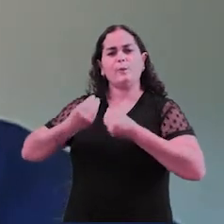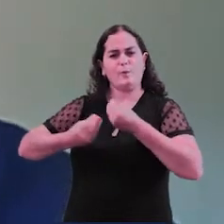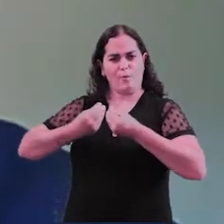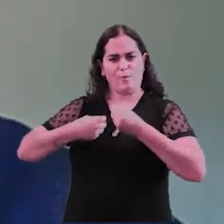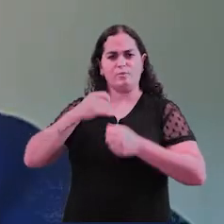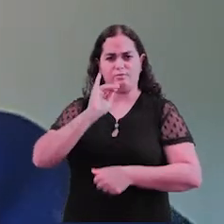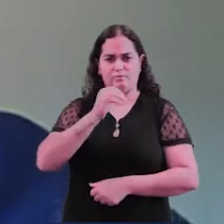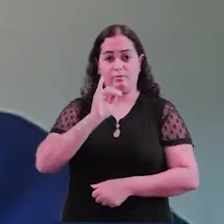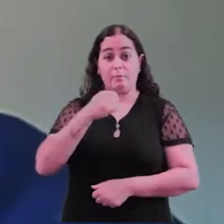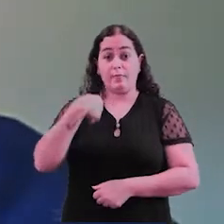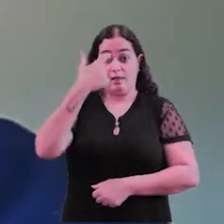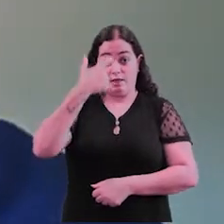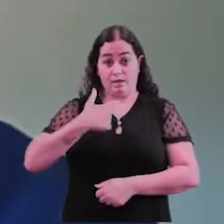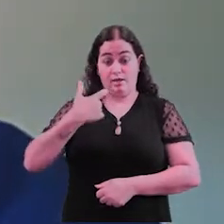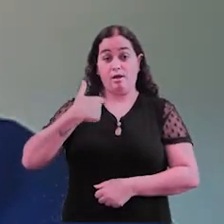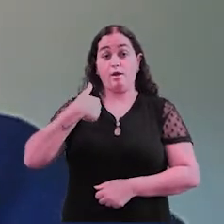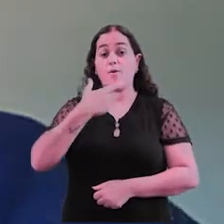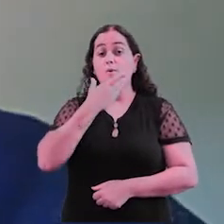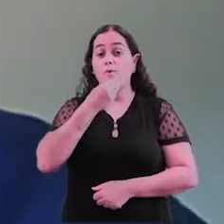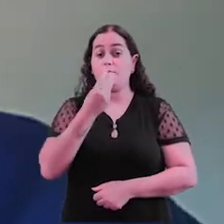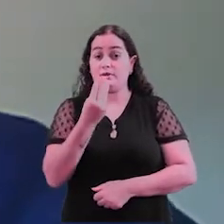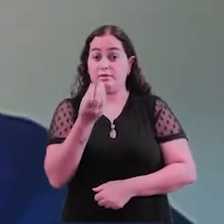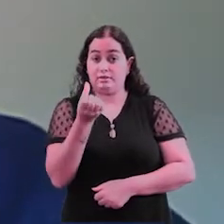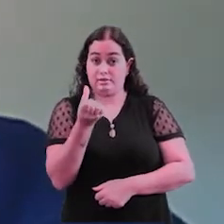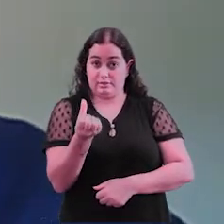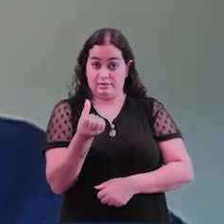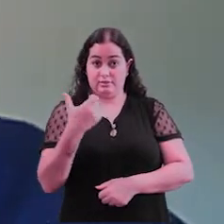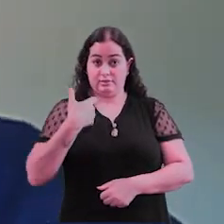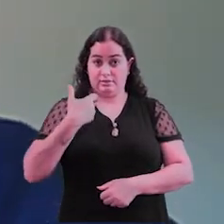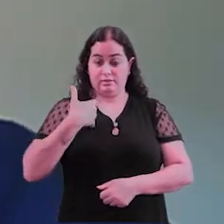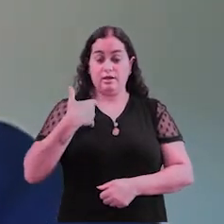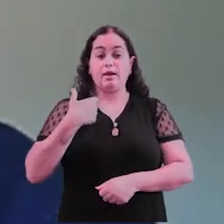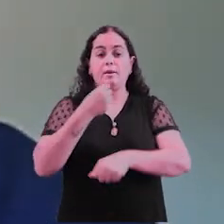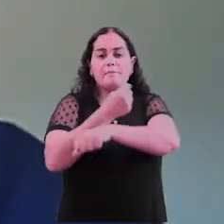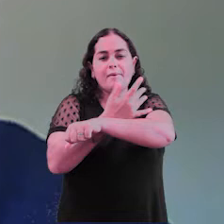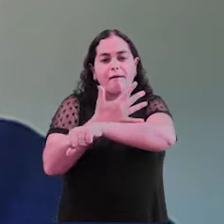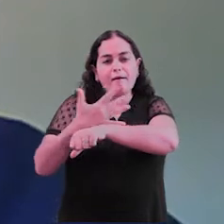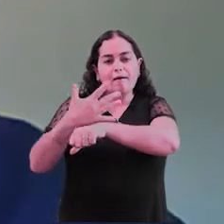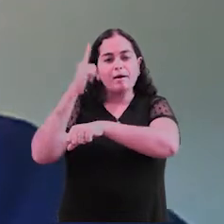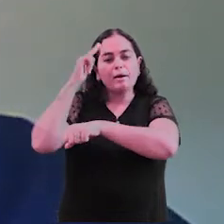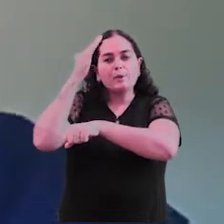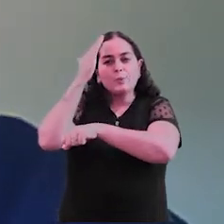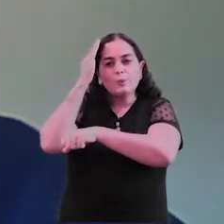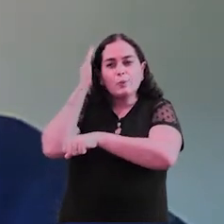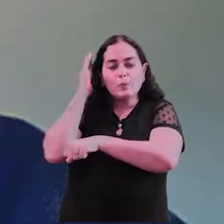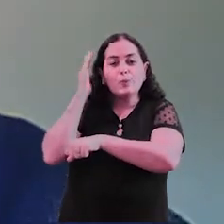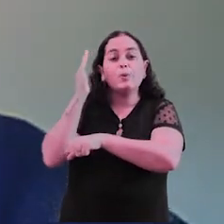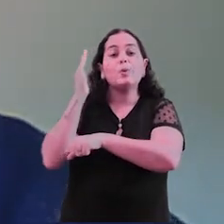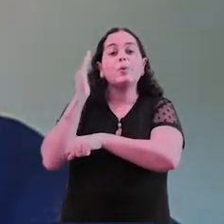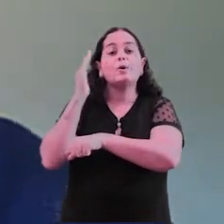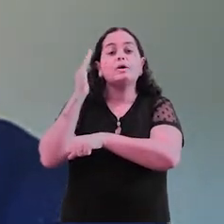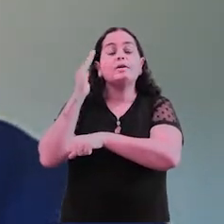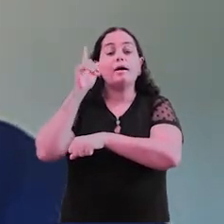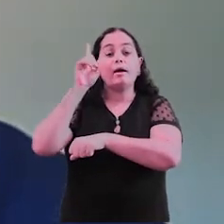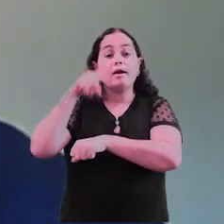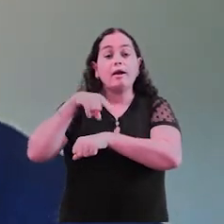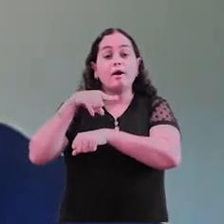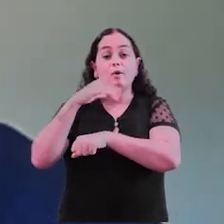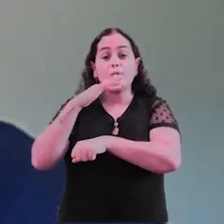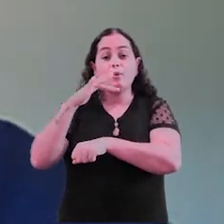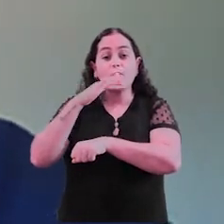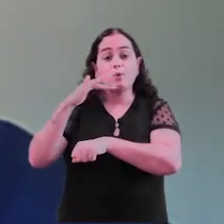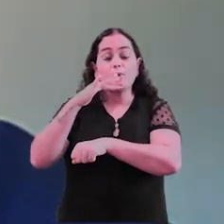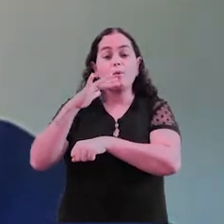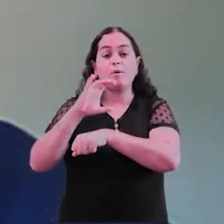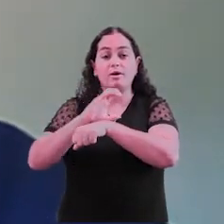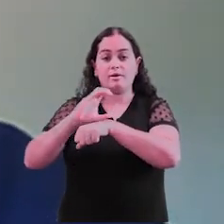seguir. Sou um homem de 36 anos, pele branca, cabelos curtos, lisos, de cor castanha,